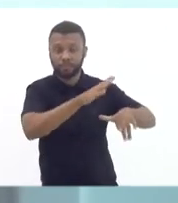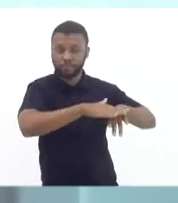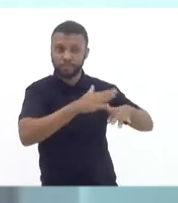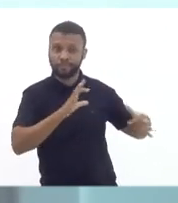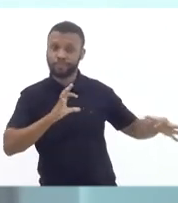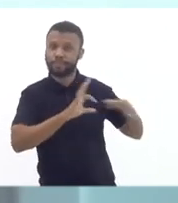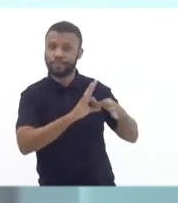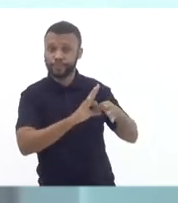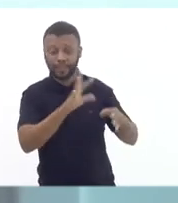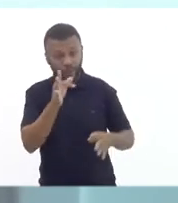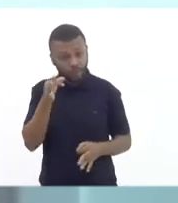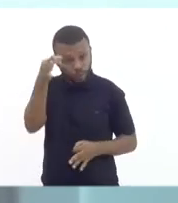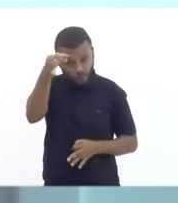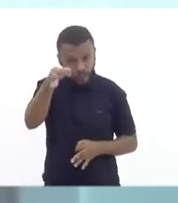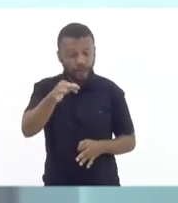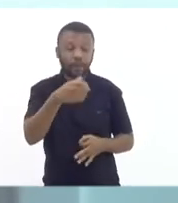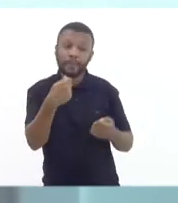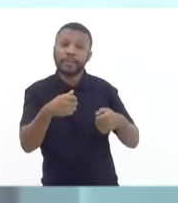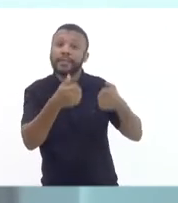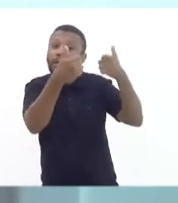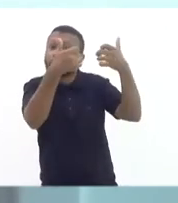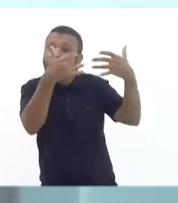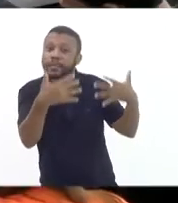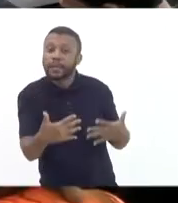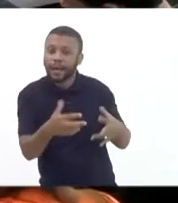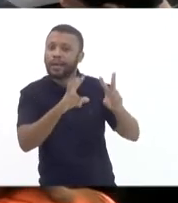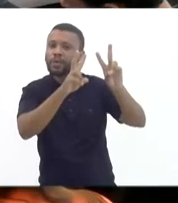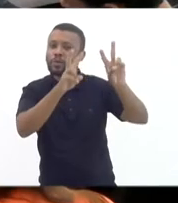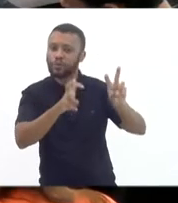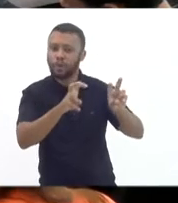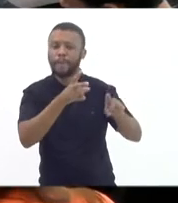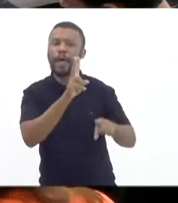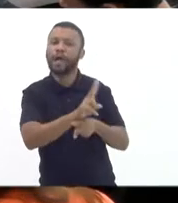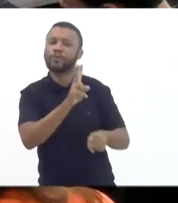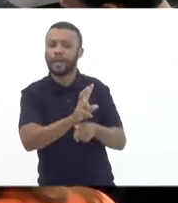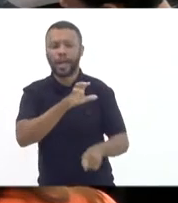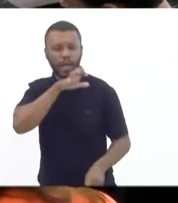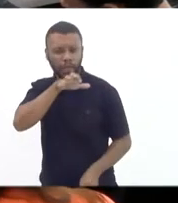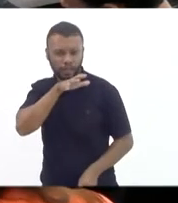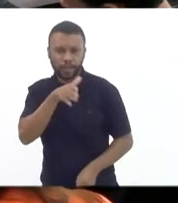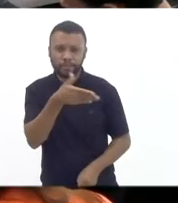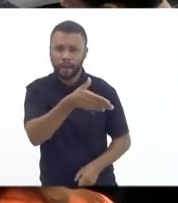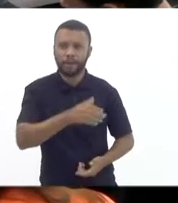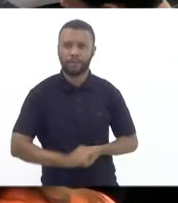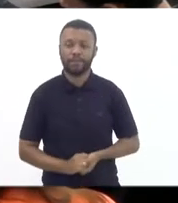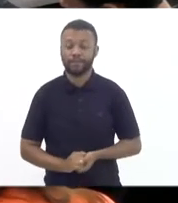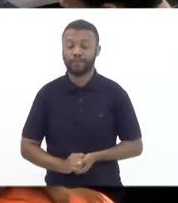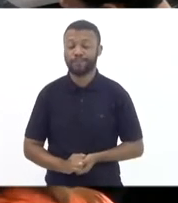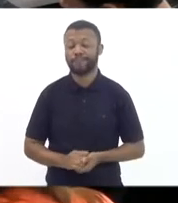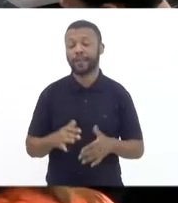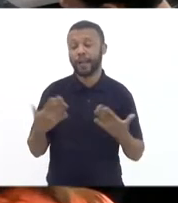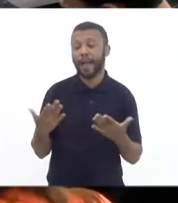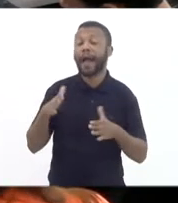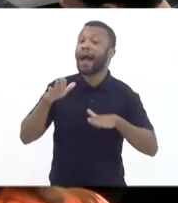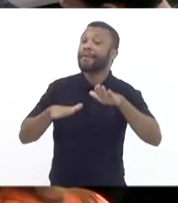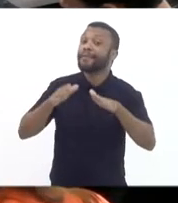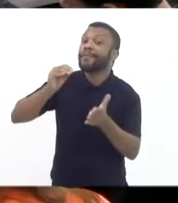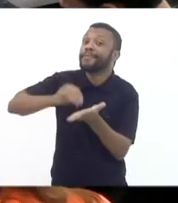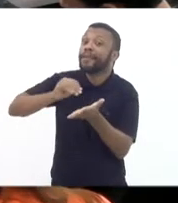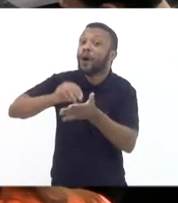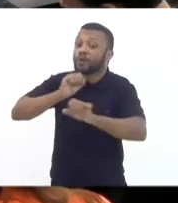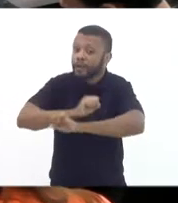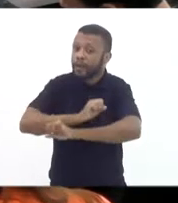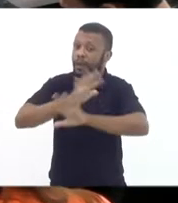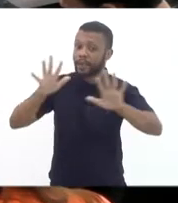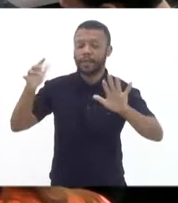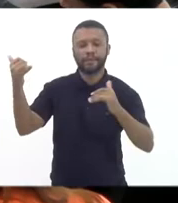futuramente. É, a gente defende a mesma coisa. Eu acho que talvez o que não tenha ficado muito claro é que tem cidades que não vão